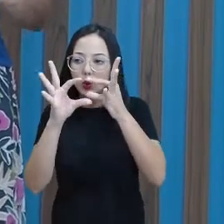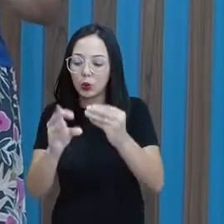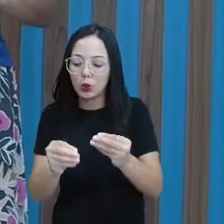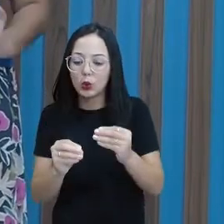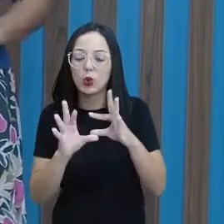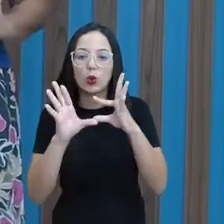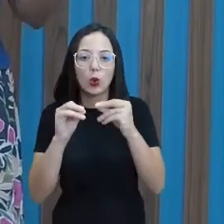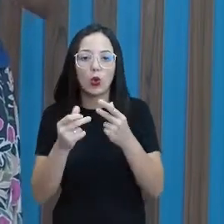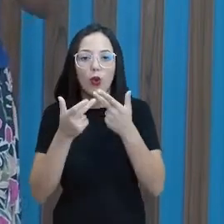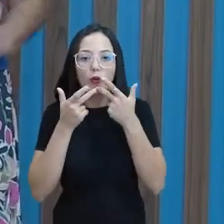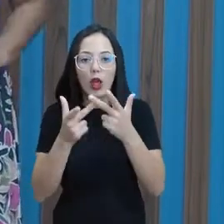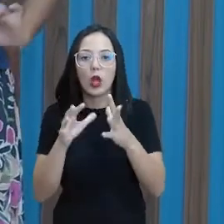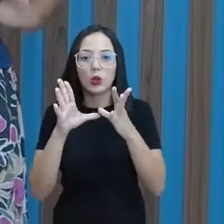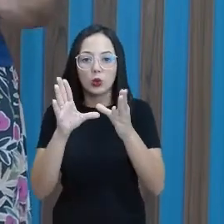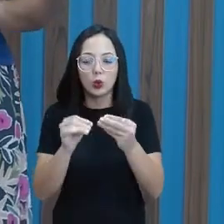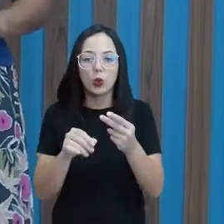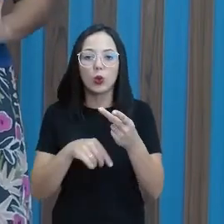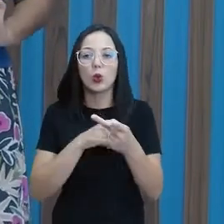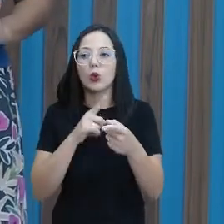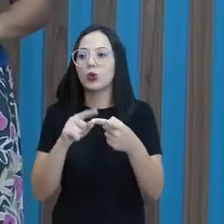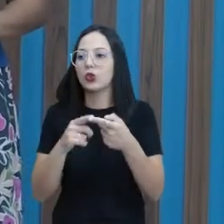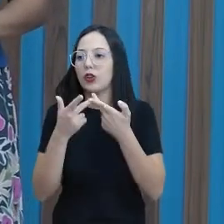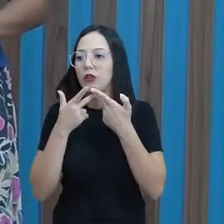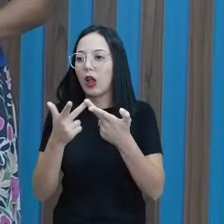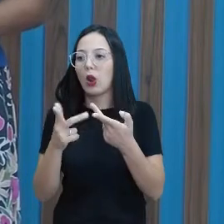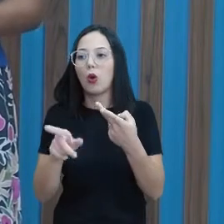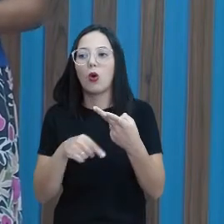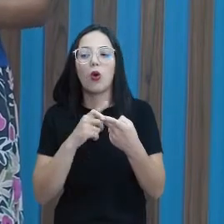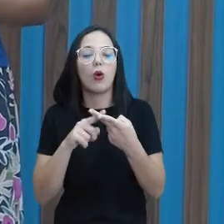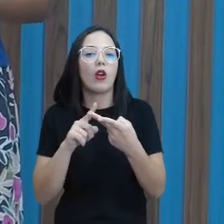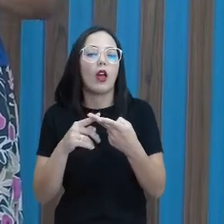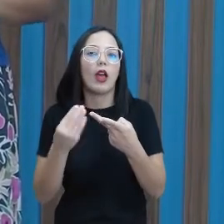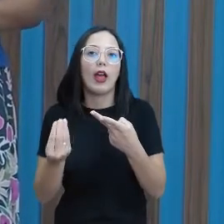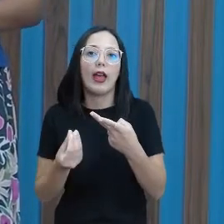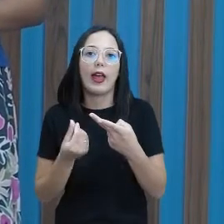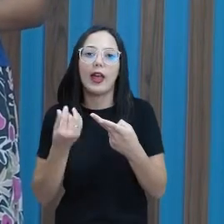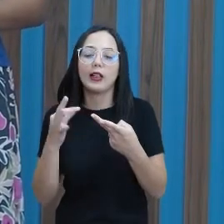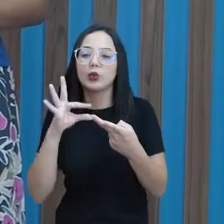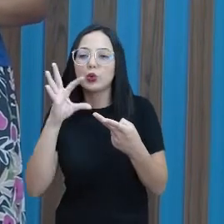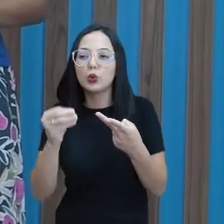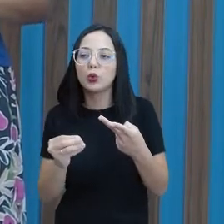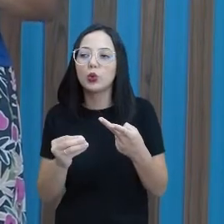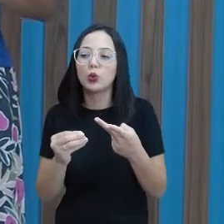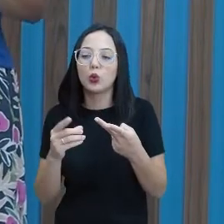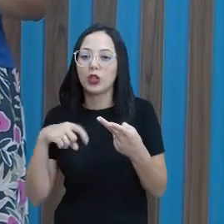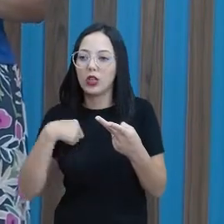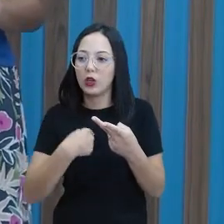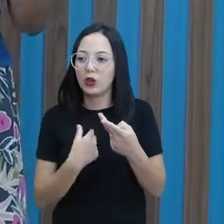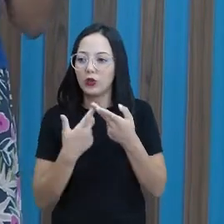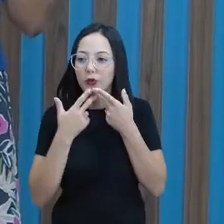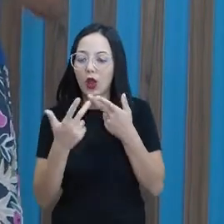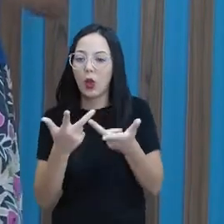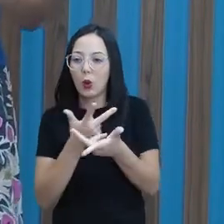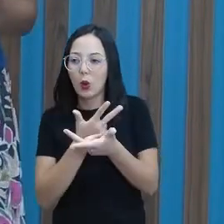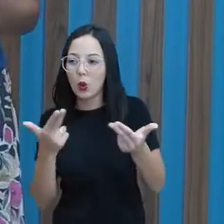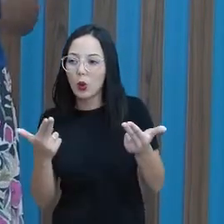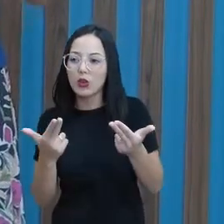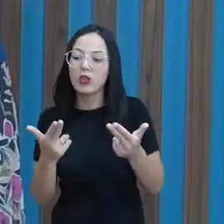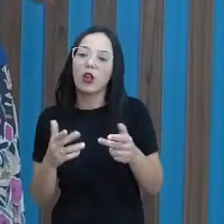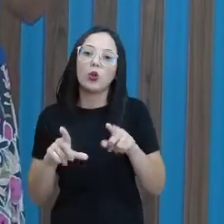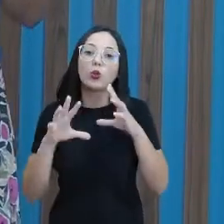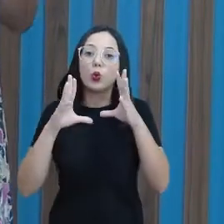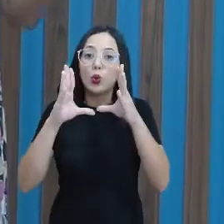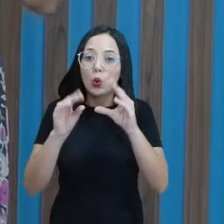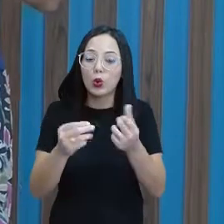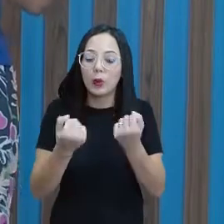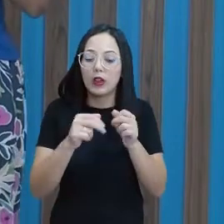tudo que foi dito. Então, todas as hesitações, todas as vezes que a gente fala alguma coisa e se corrige.